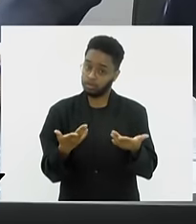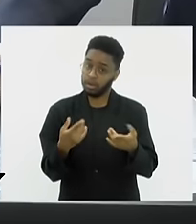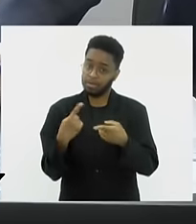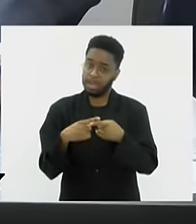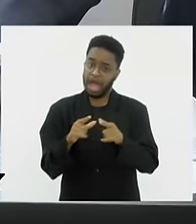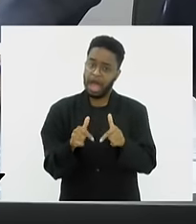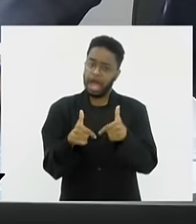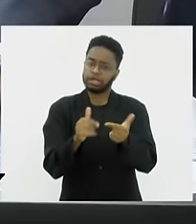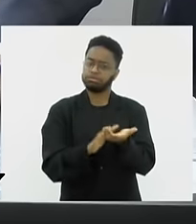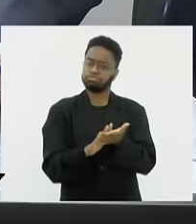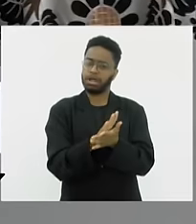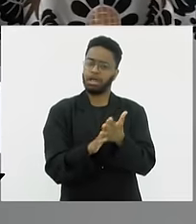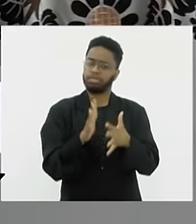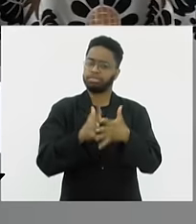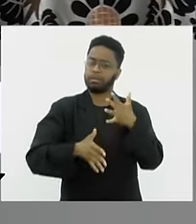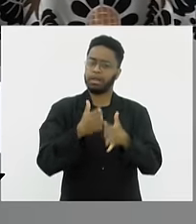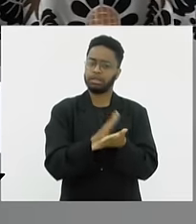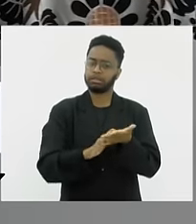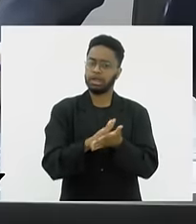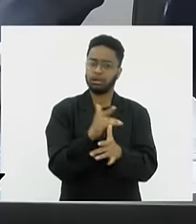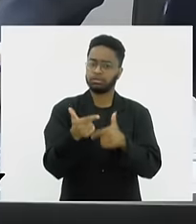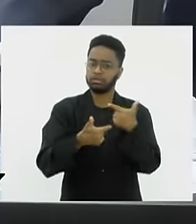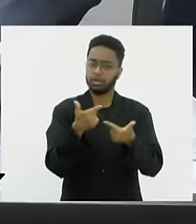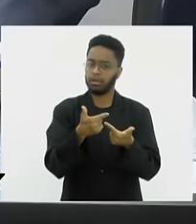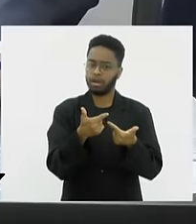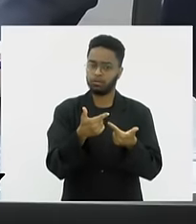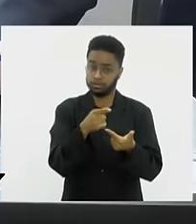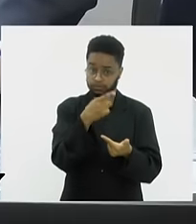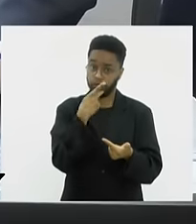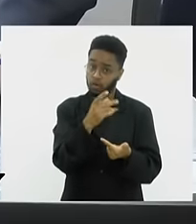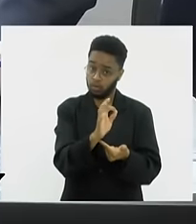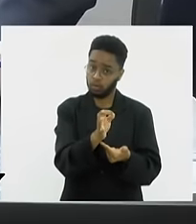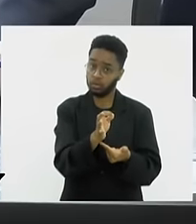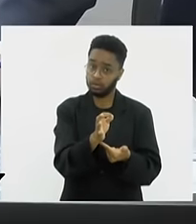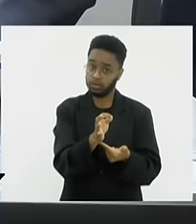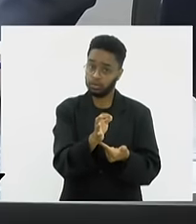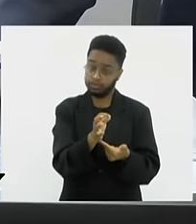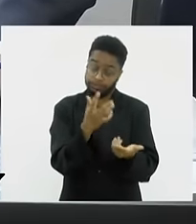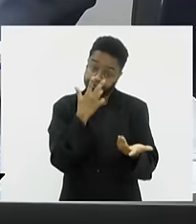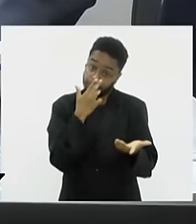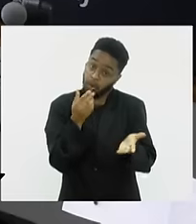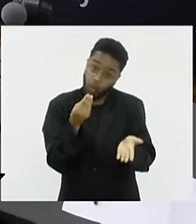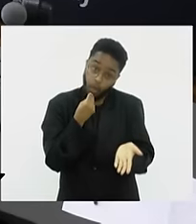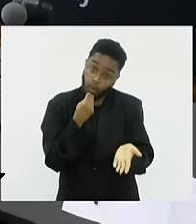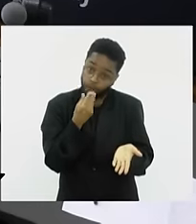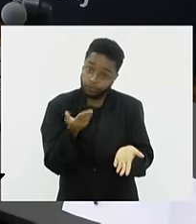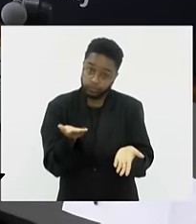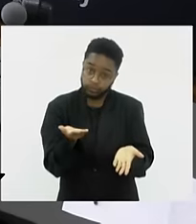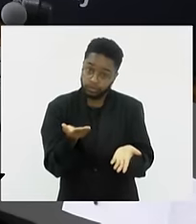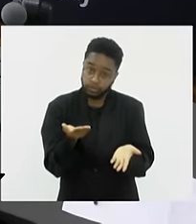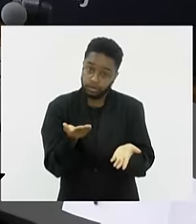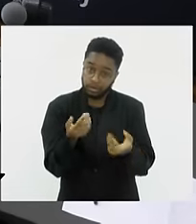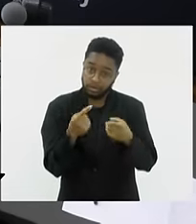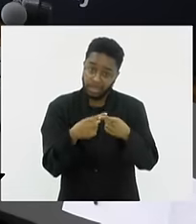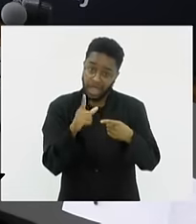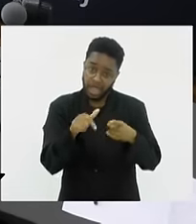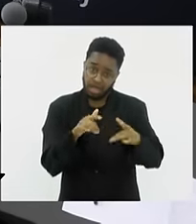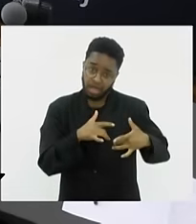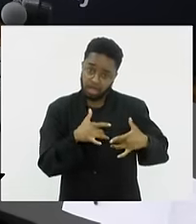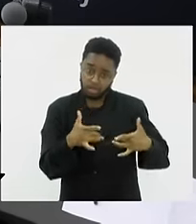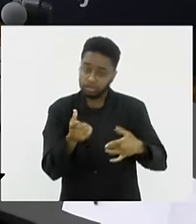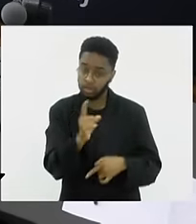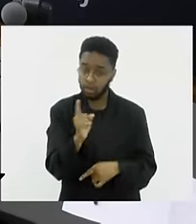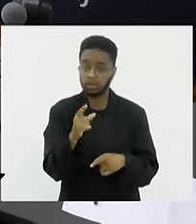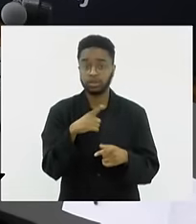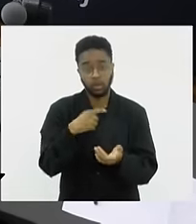interfere em nada da corregedoria. Não olha nenhuma denúncia, não foi isso que o senhor falou. Presidente, aqui. Isso parece óbvio. Óbvio que o senhor não é um favor que o senhor faz, não. O senhor tem obrigação legal de